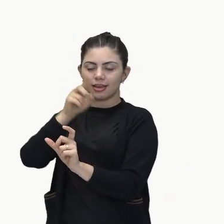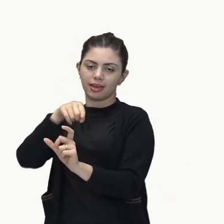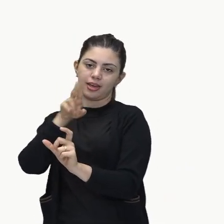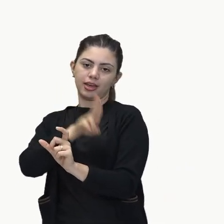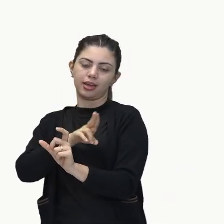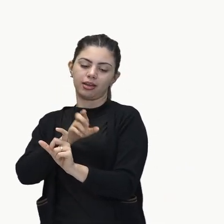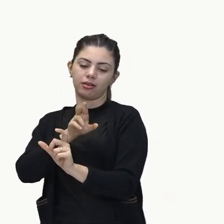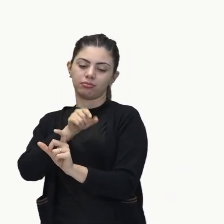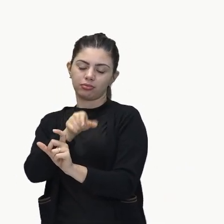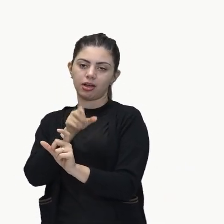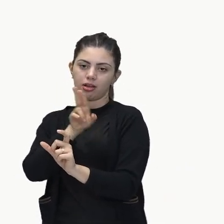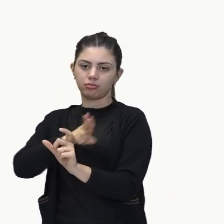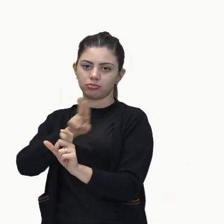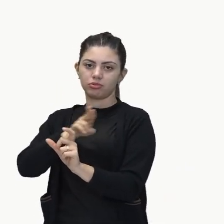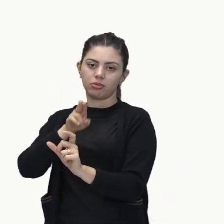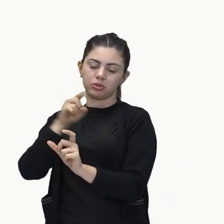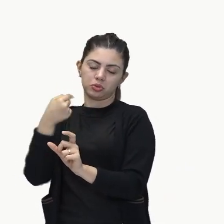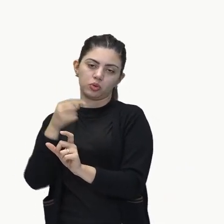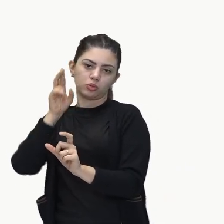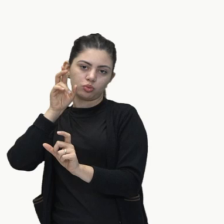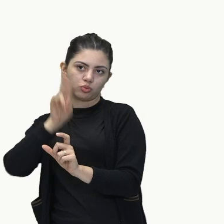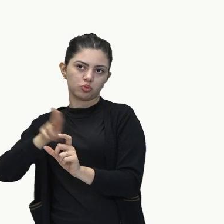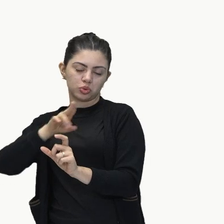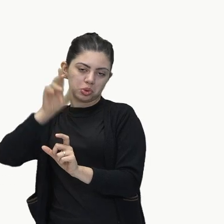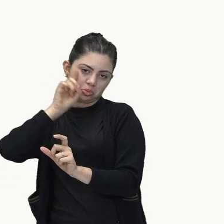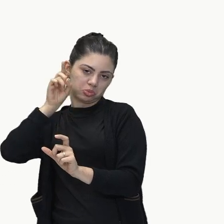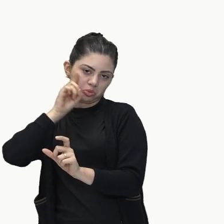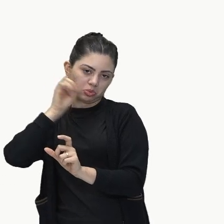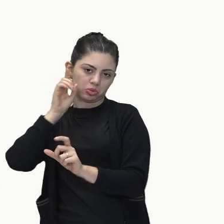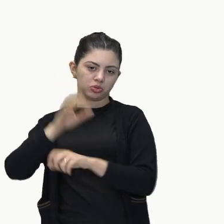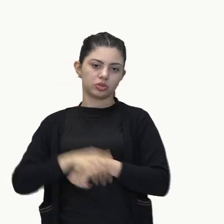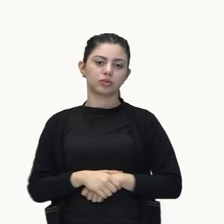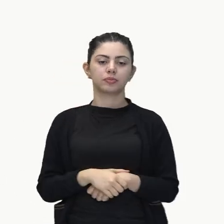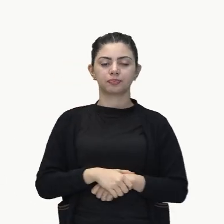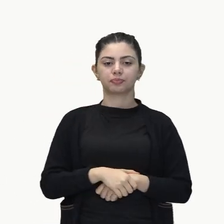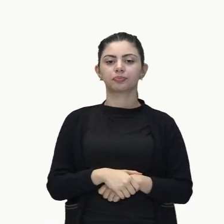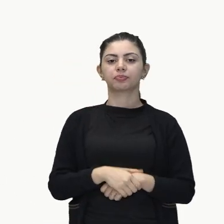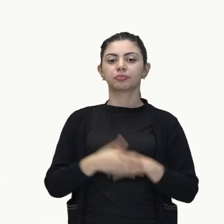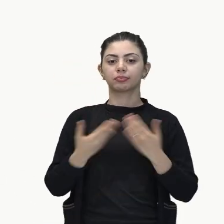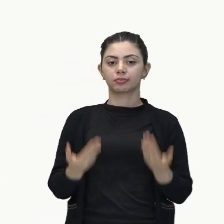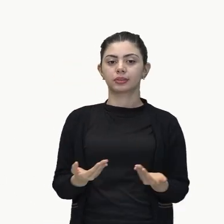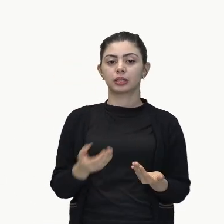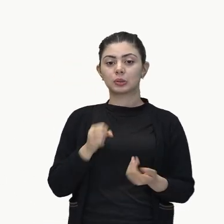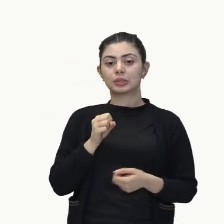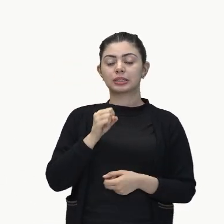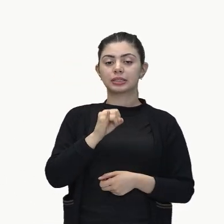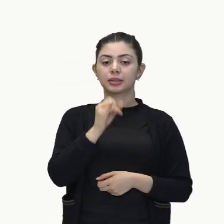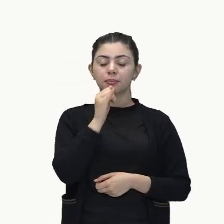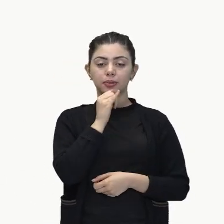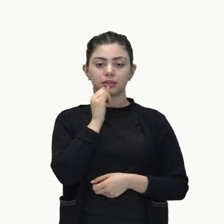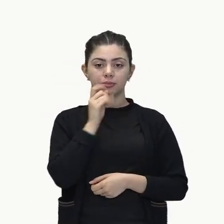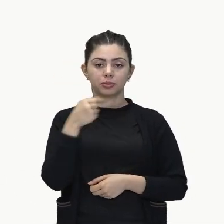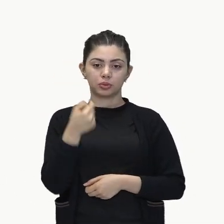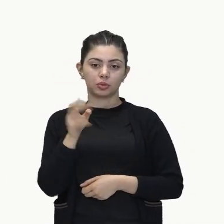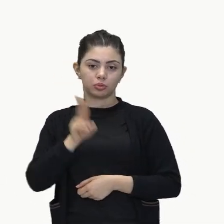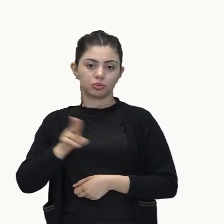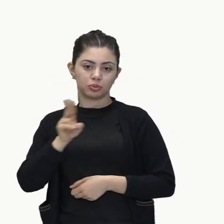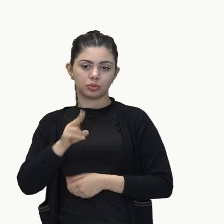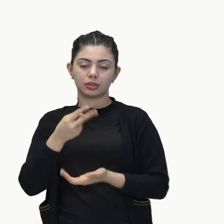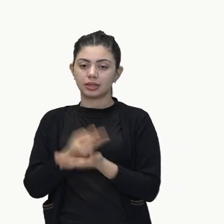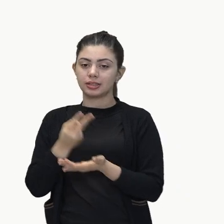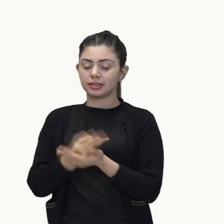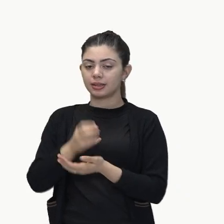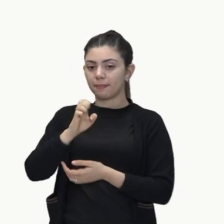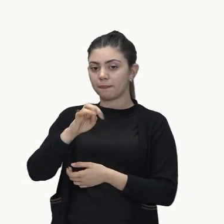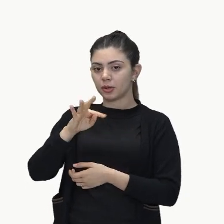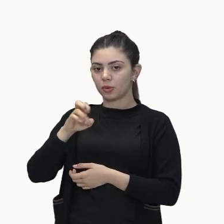radical, metóxi, e o maior radical, etano. Se for nomenclatura usual, sempre vem a palavra éter